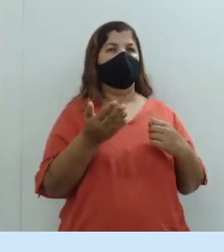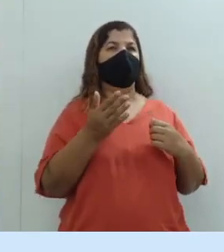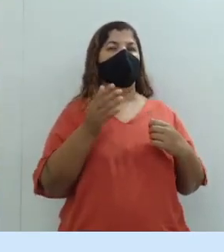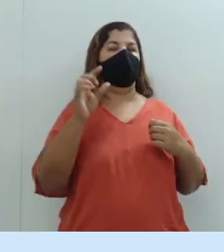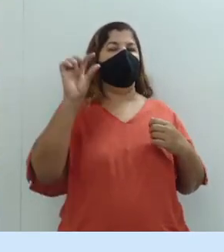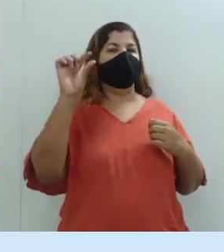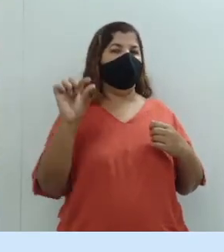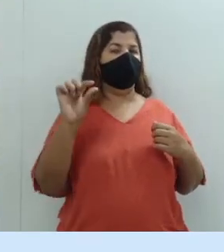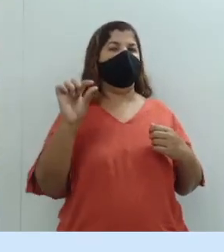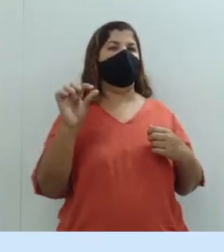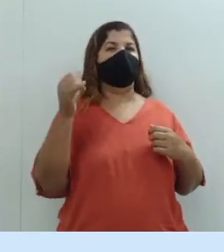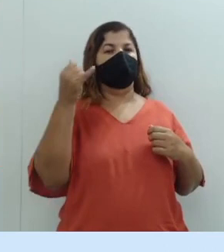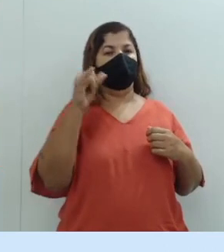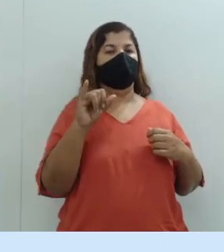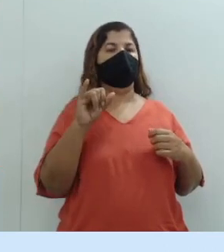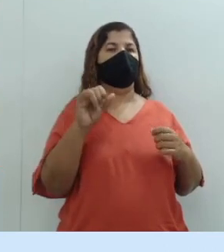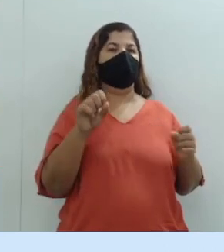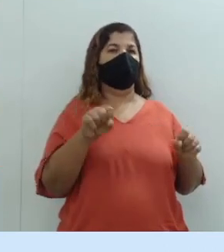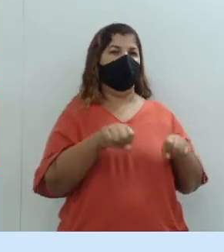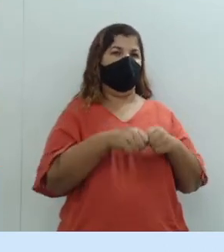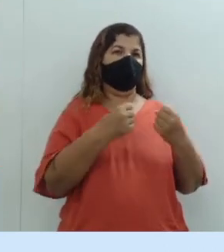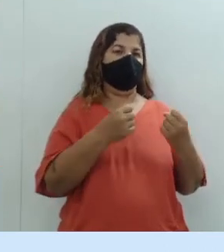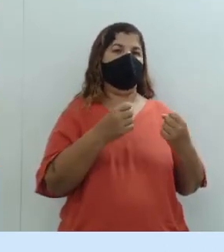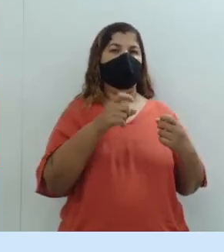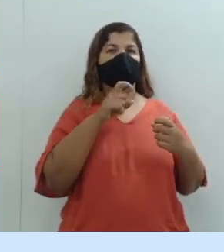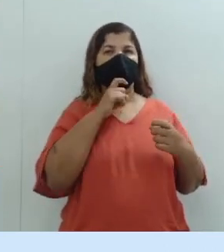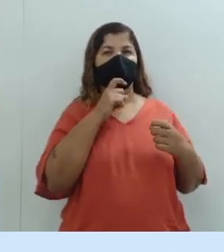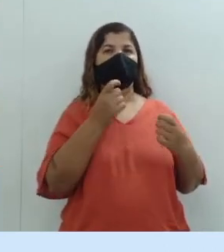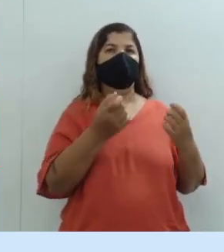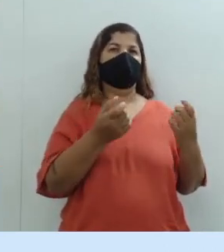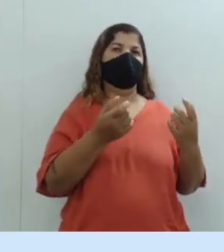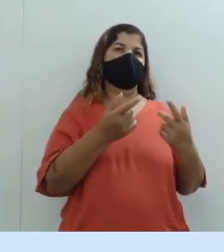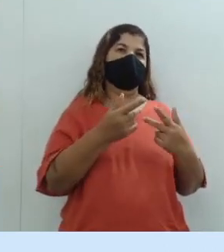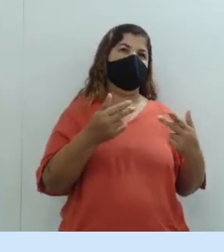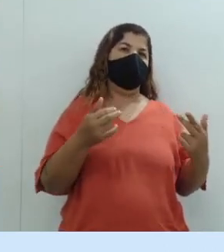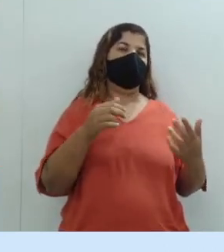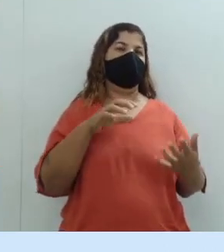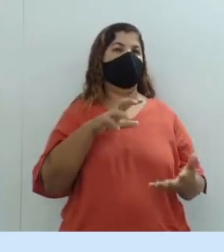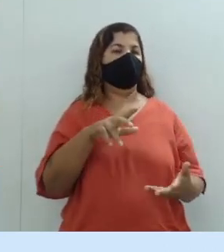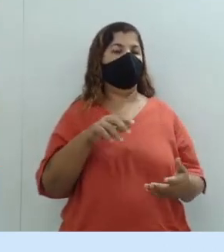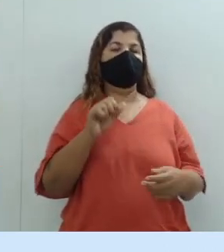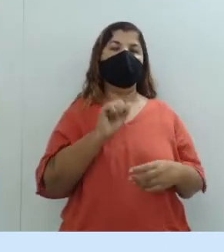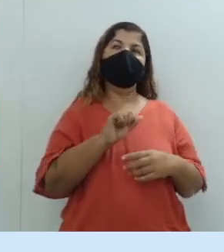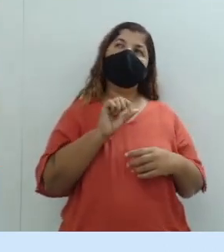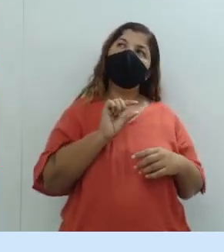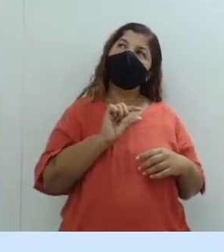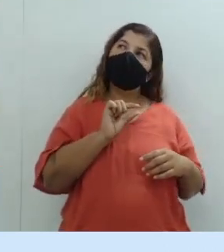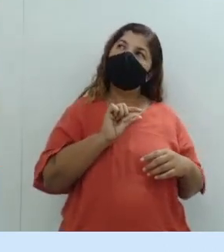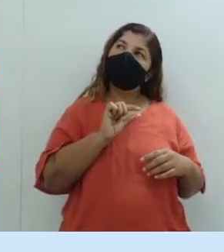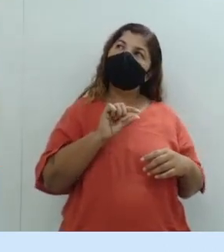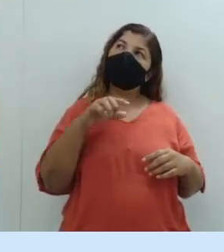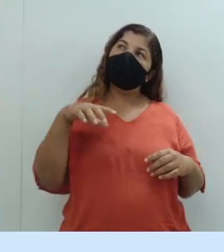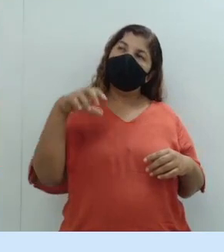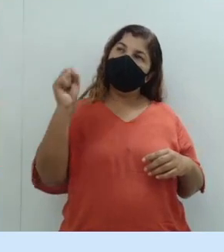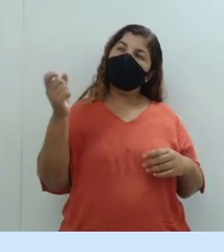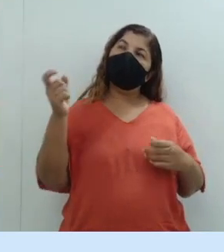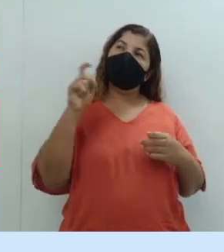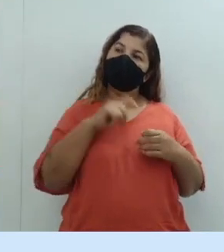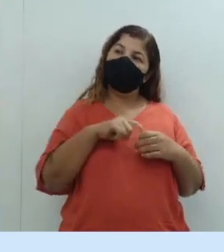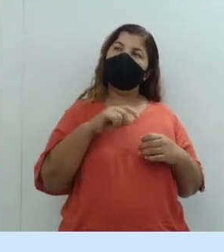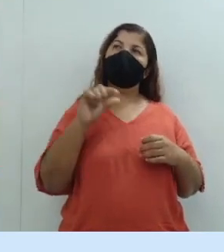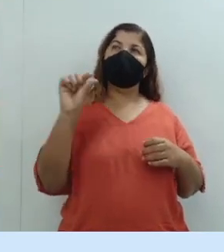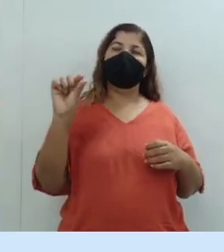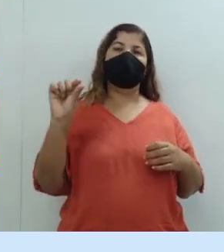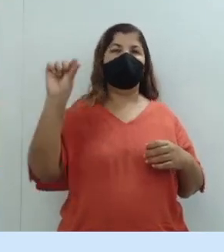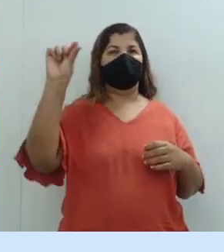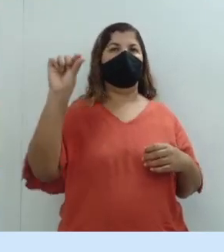não danificar aí os eletrodomésticos da sua casa. E você espera um tempinho lá, né? Se foi a energia que faltou, espera um tempo a energia voltar, aí você vai lá